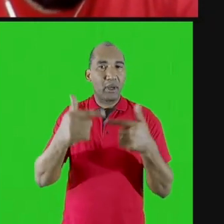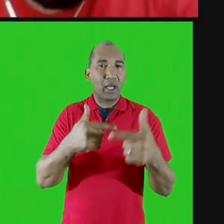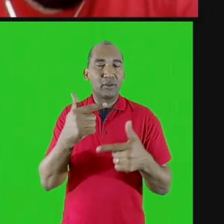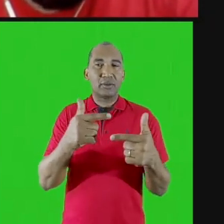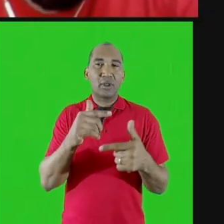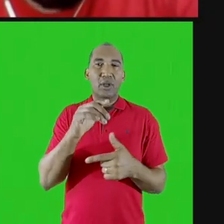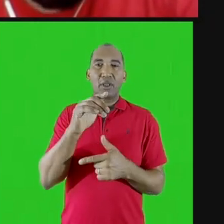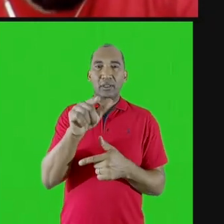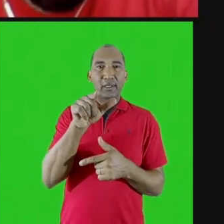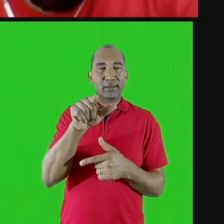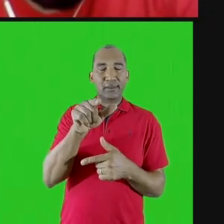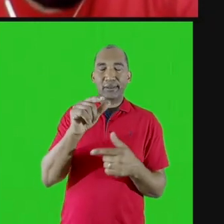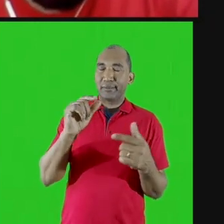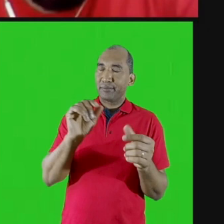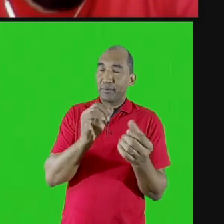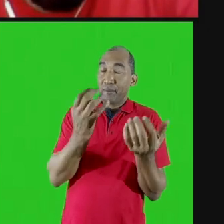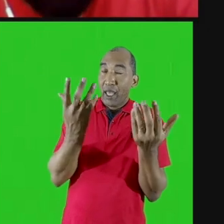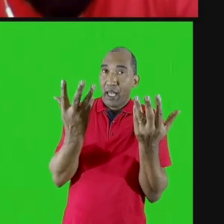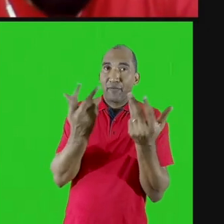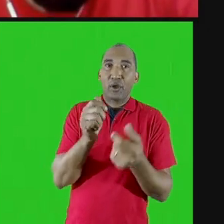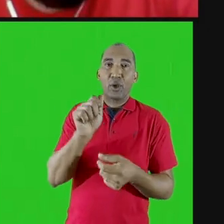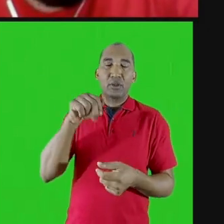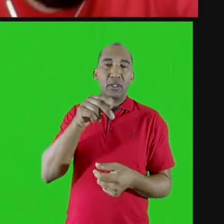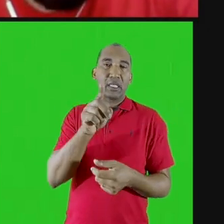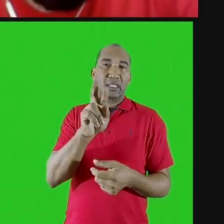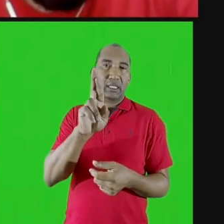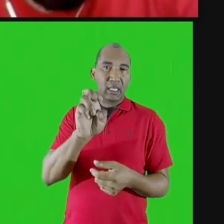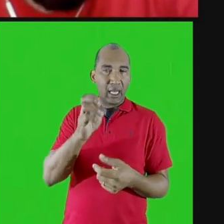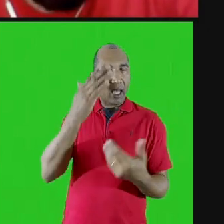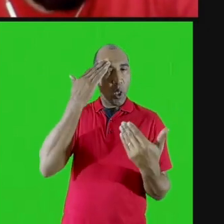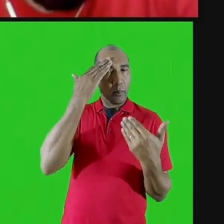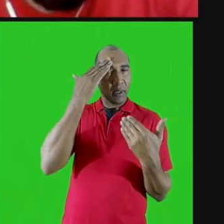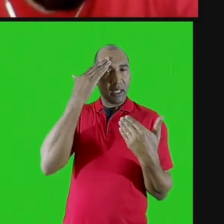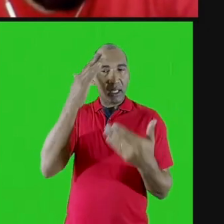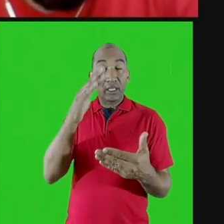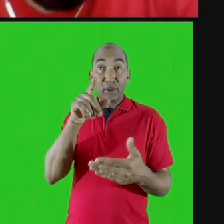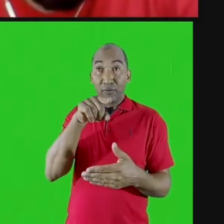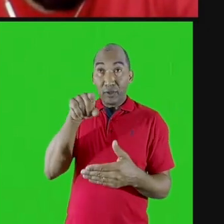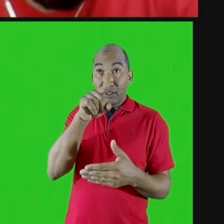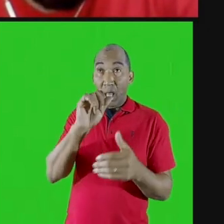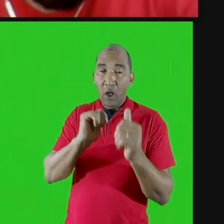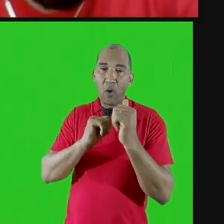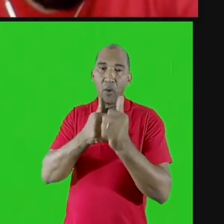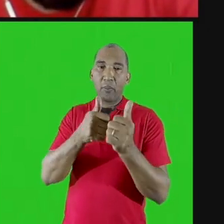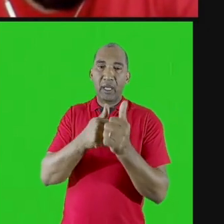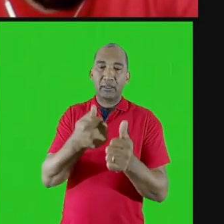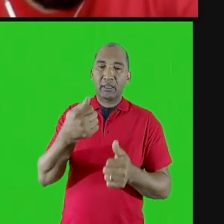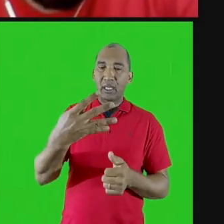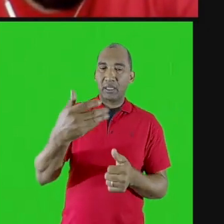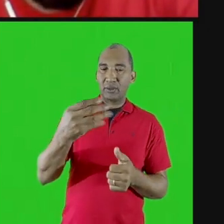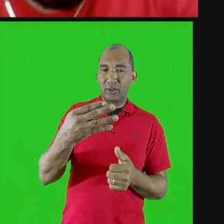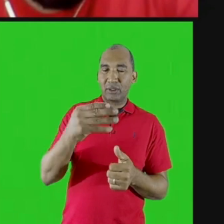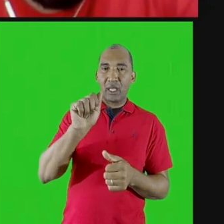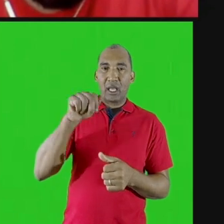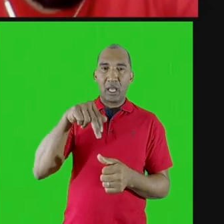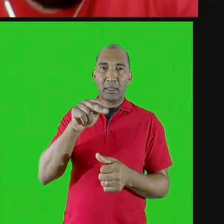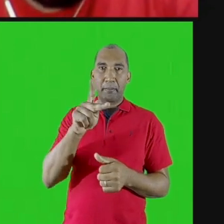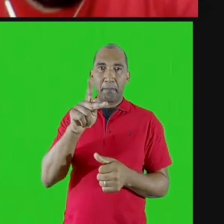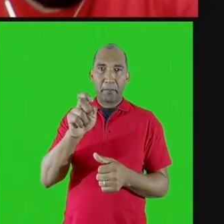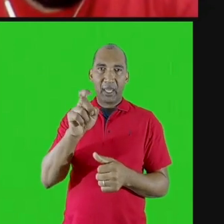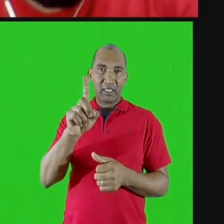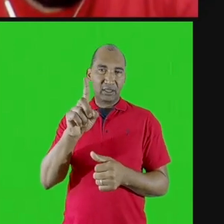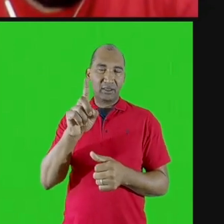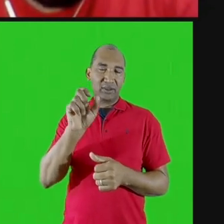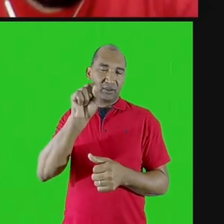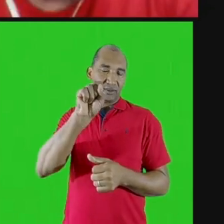grandioso André Costa Pinto. André, muito obrigado. Beijo para todo mundo que está em casa acompanhando aqui a 14ª Amped